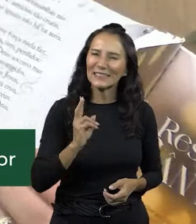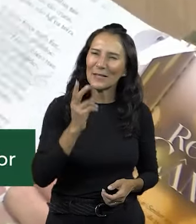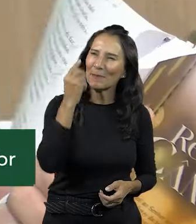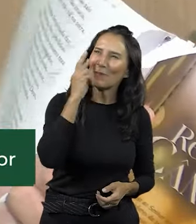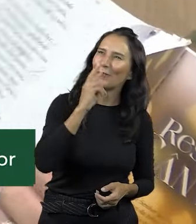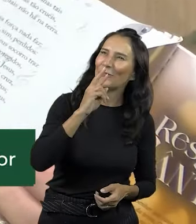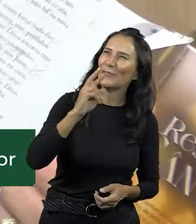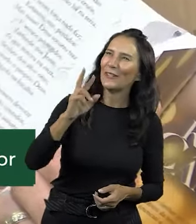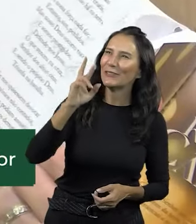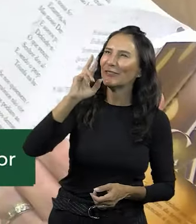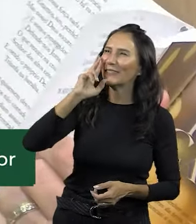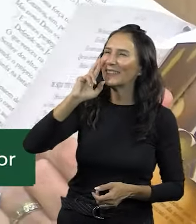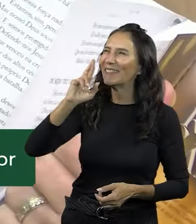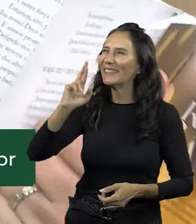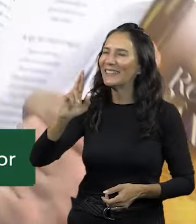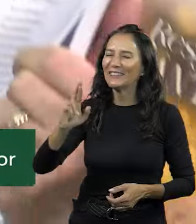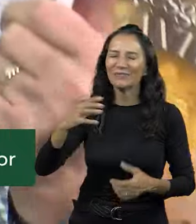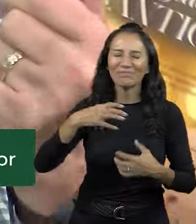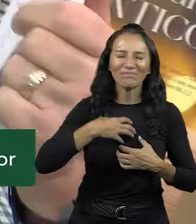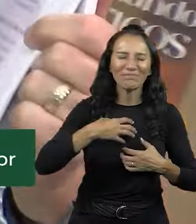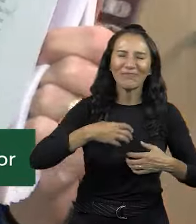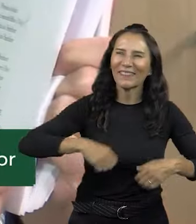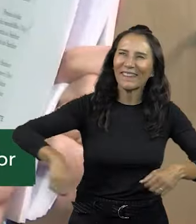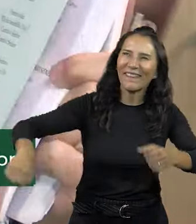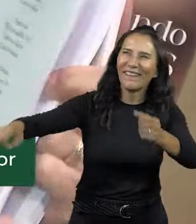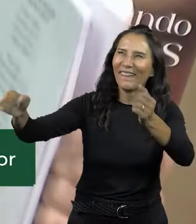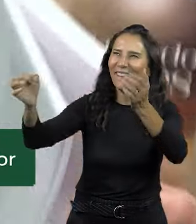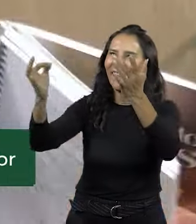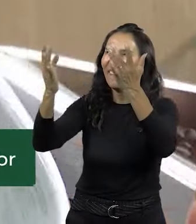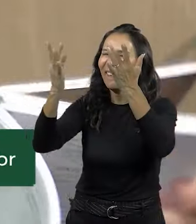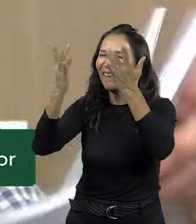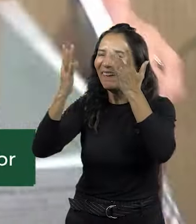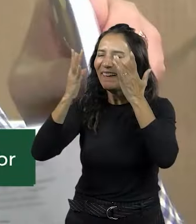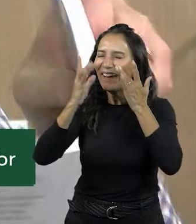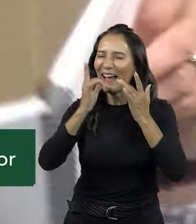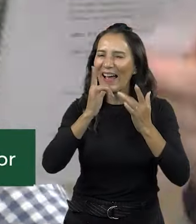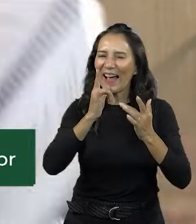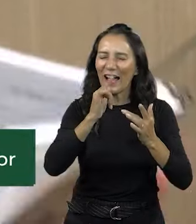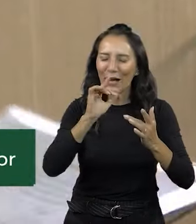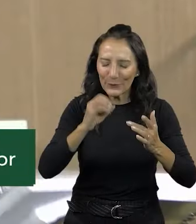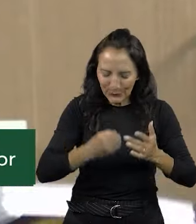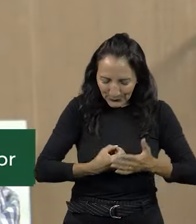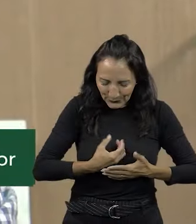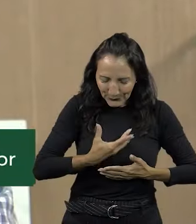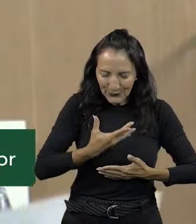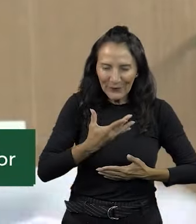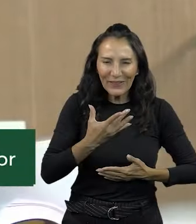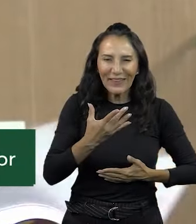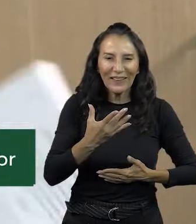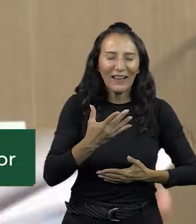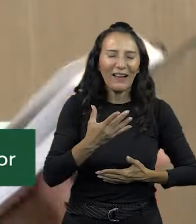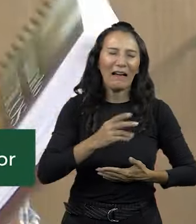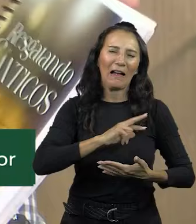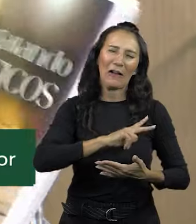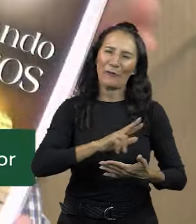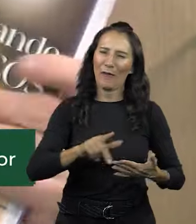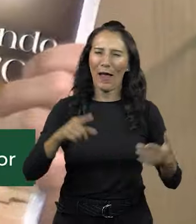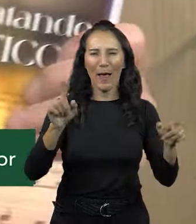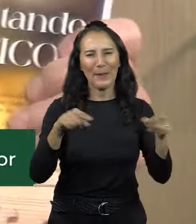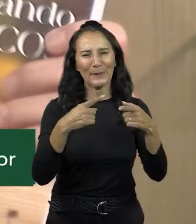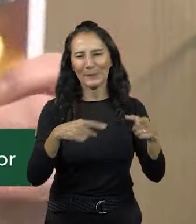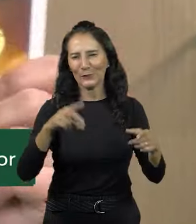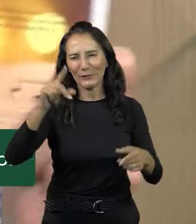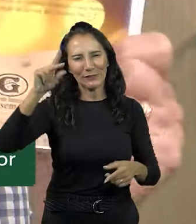eu sinto uma água viva que sai de dentro de mim olha que legal são muitos cânticos antigos